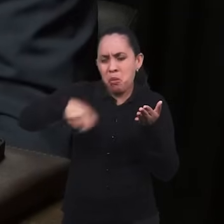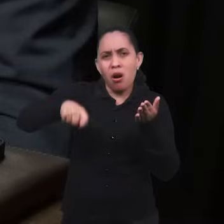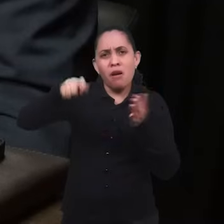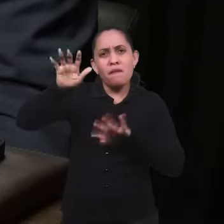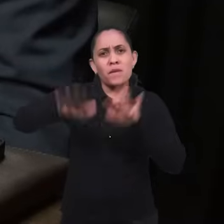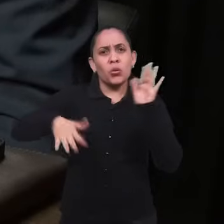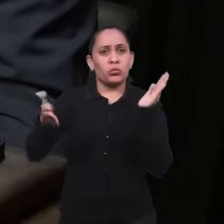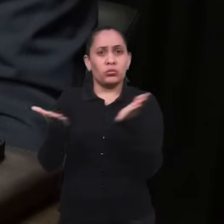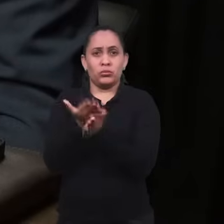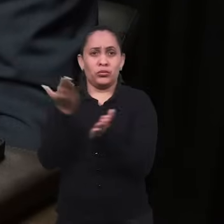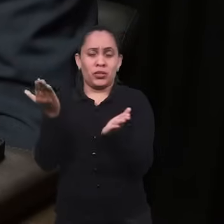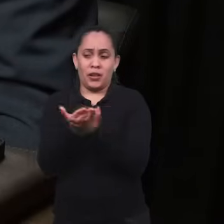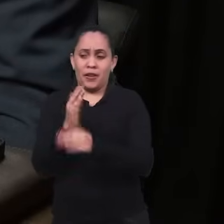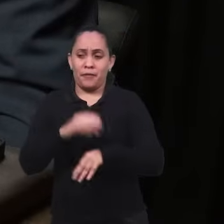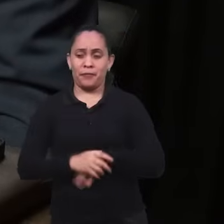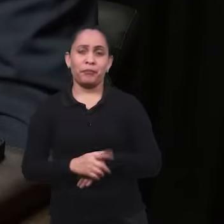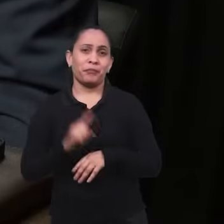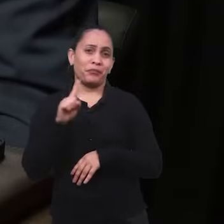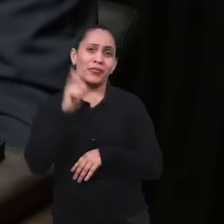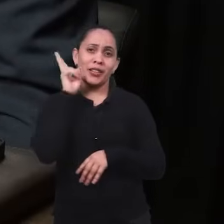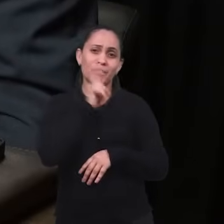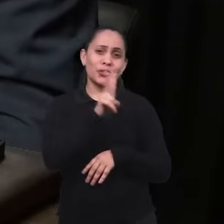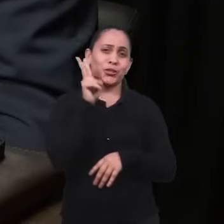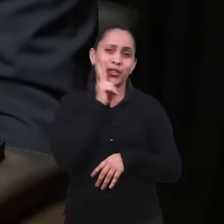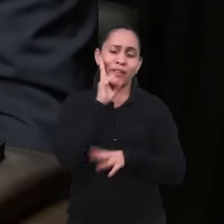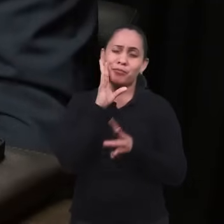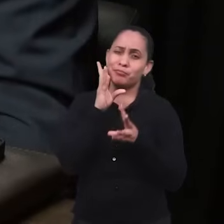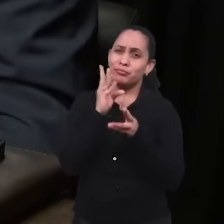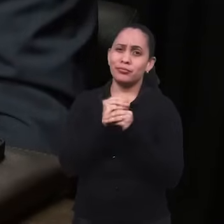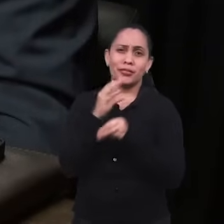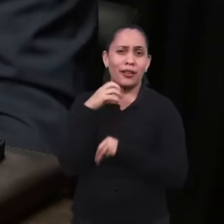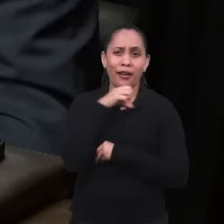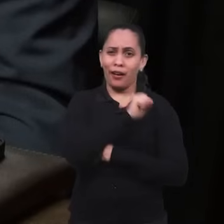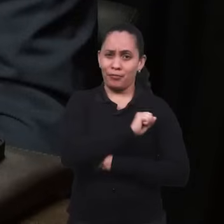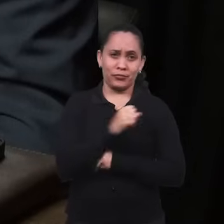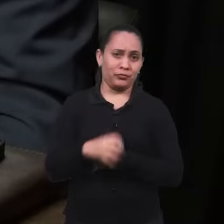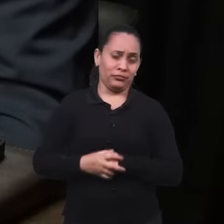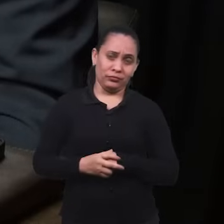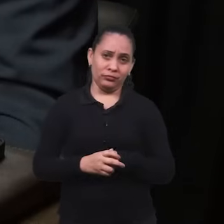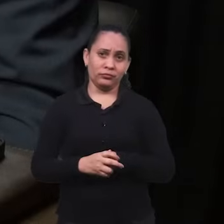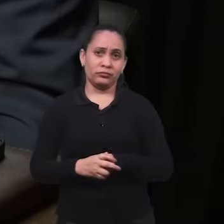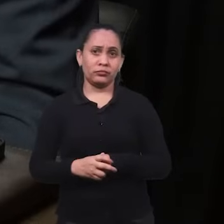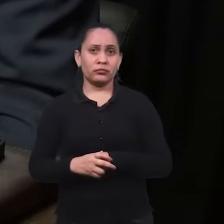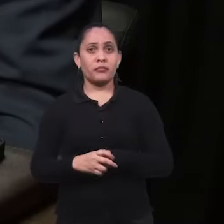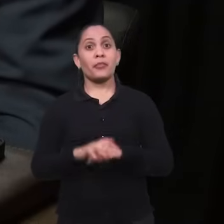escrever alguns livros. Nessa história curta da vida de Sansão.